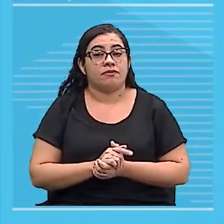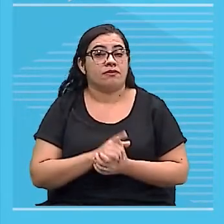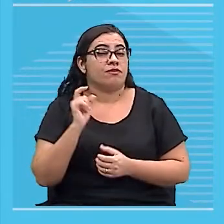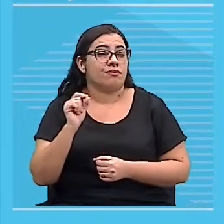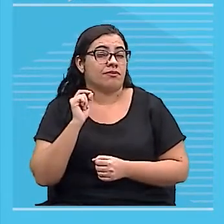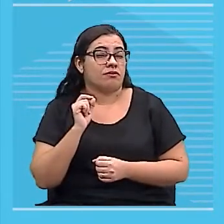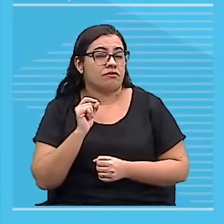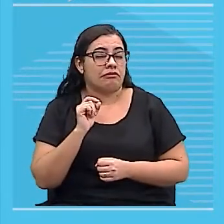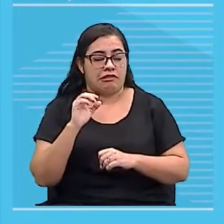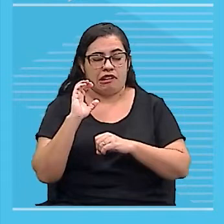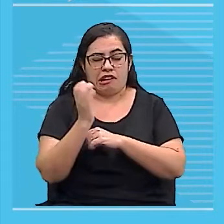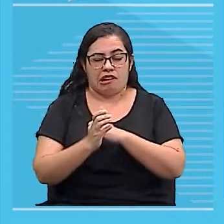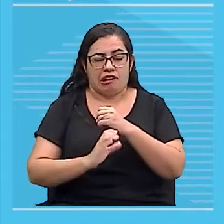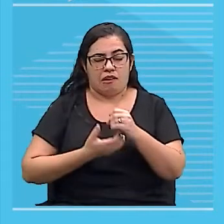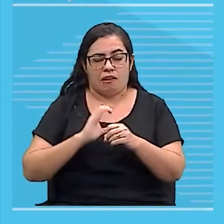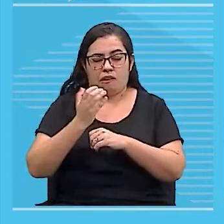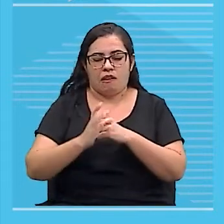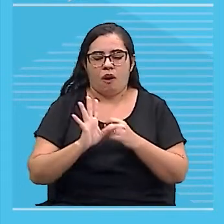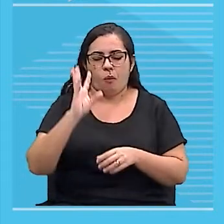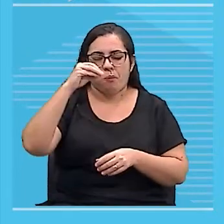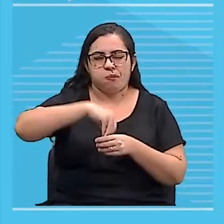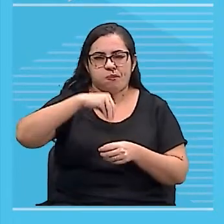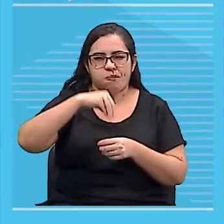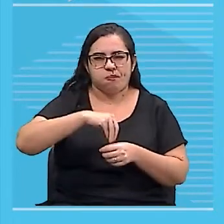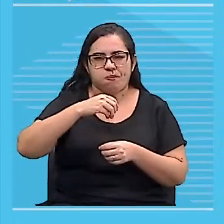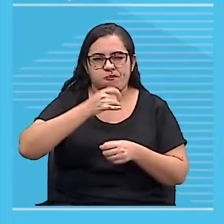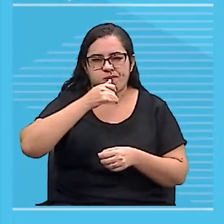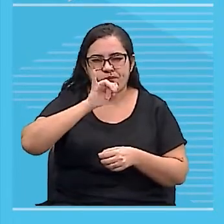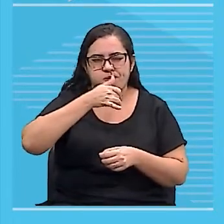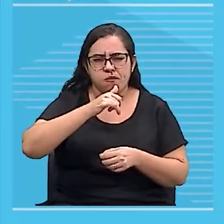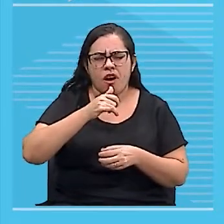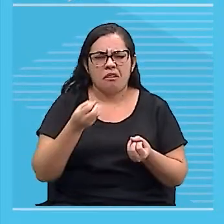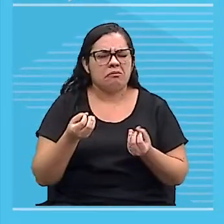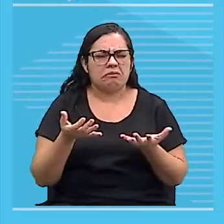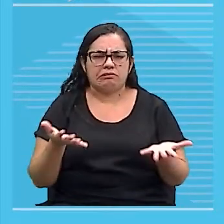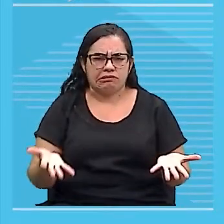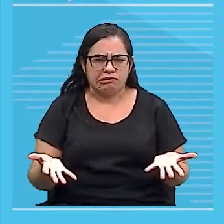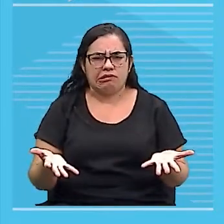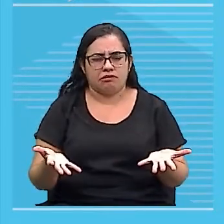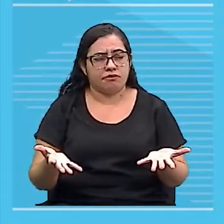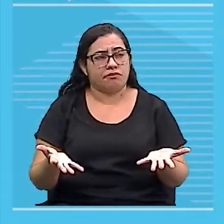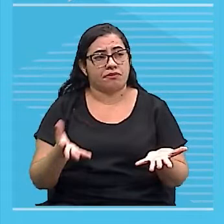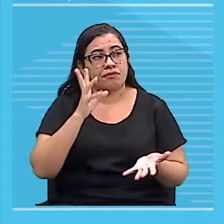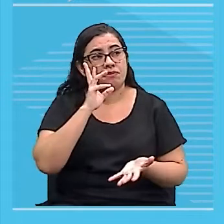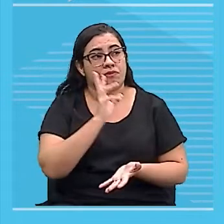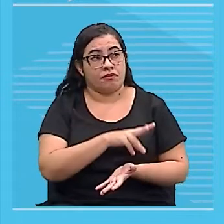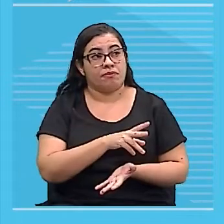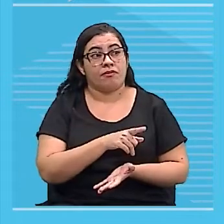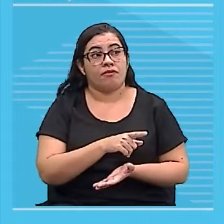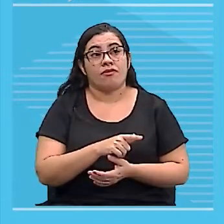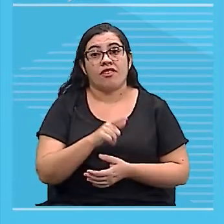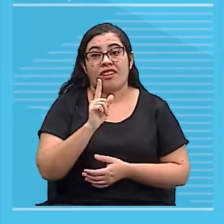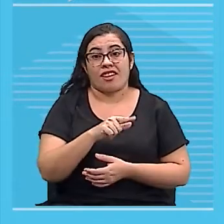armazenar cargas. Armazenar cargas. Como assim, professor? Eles têm a